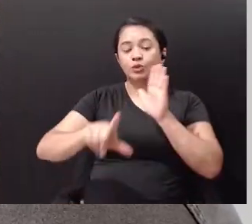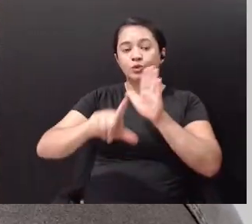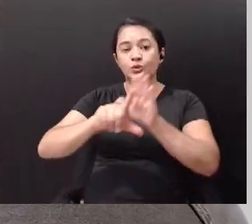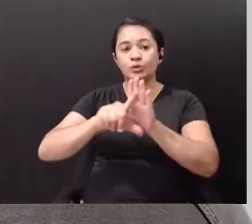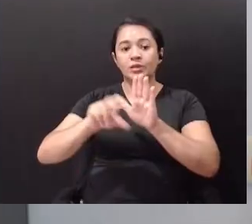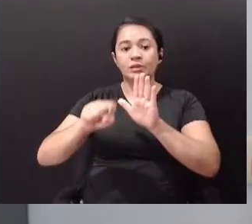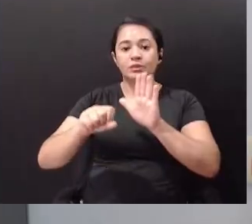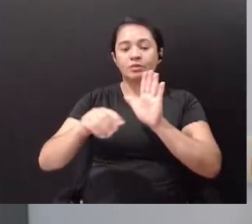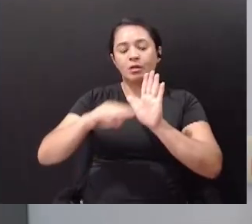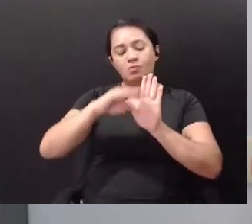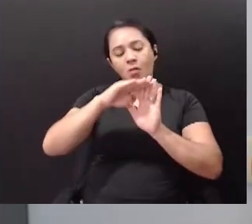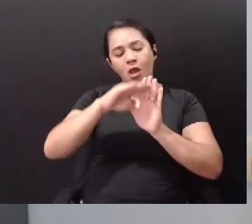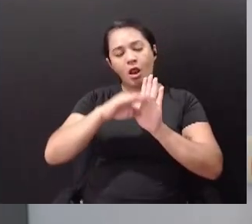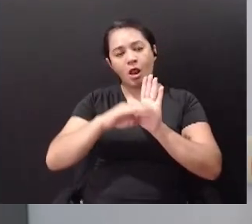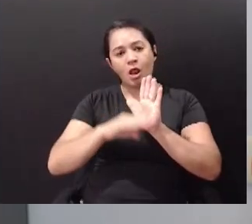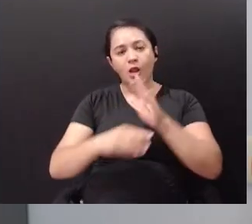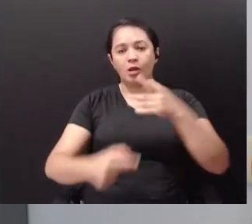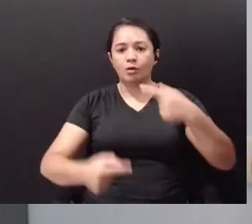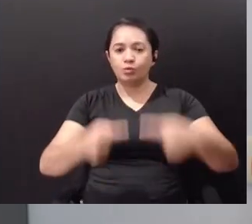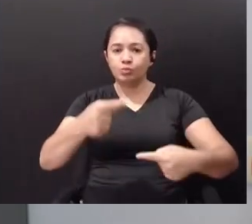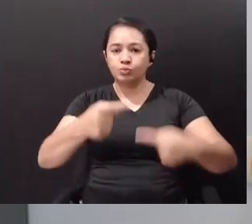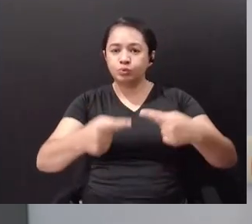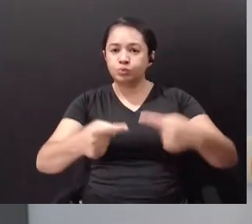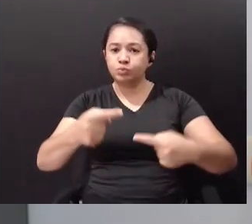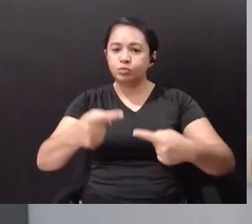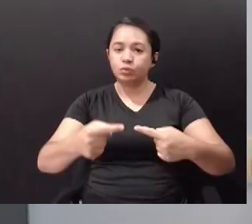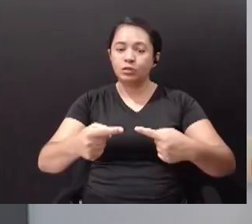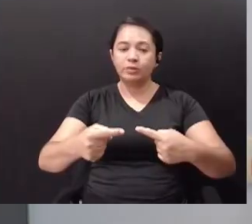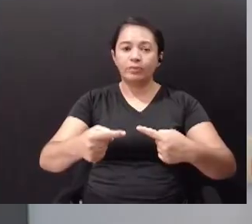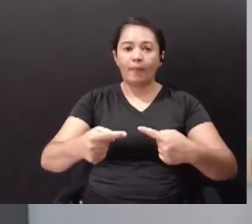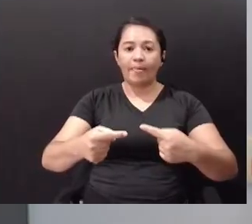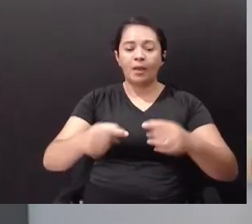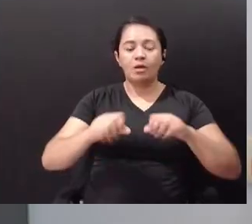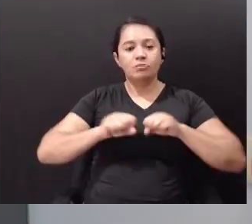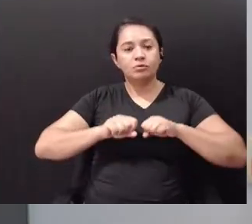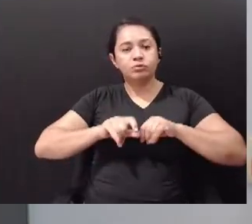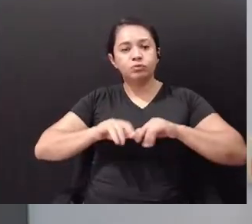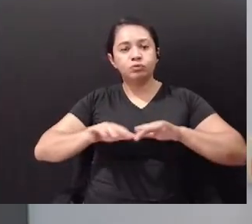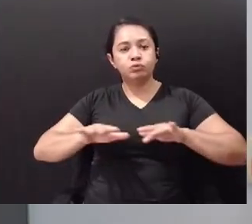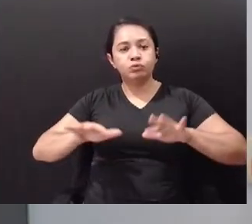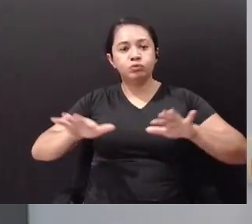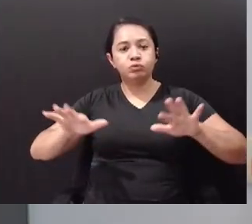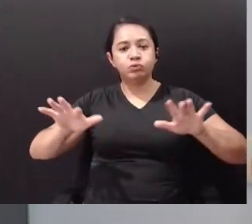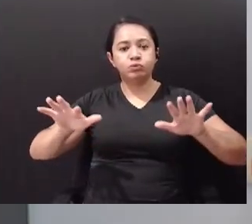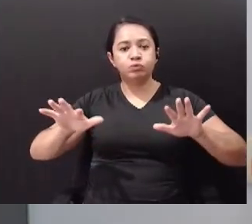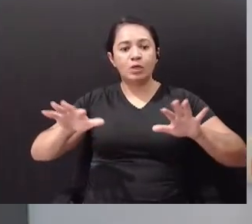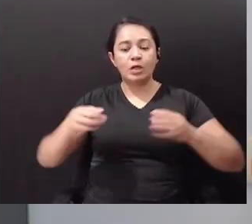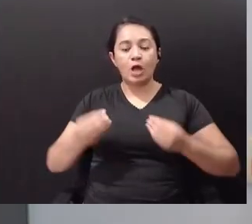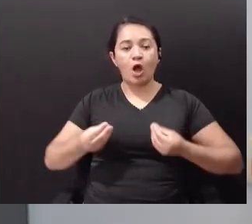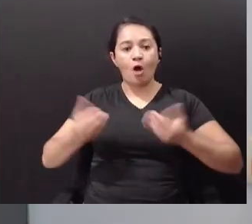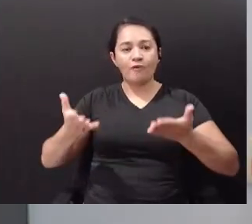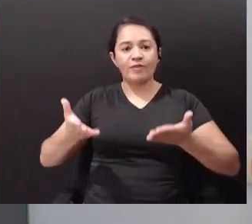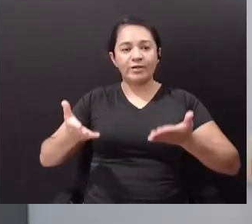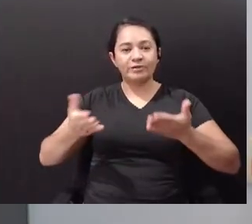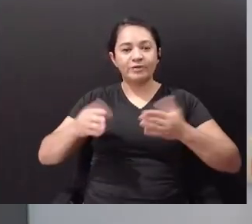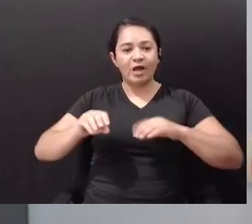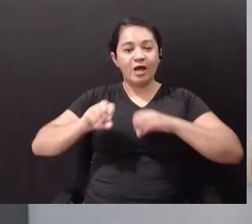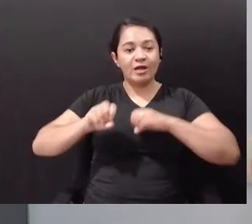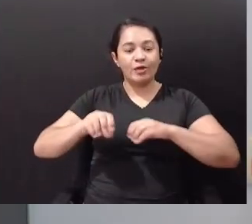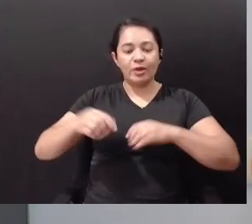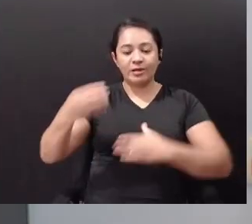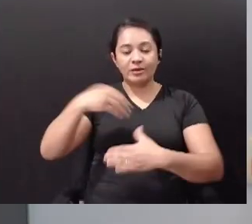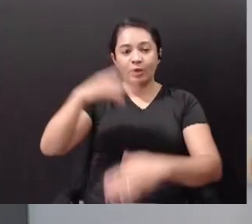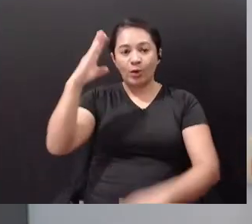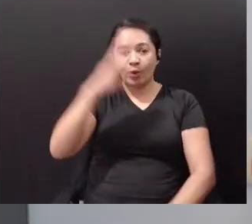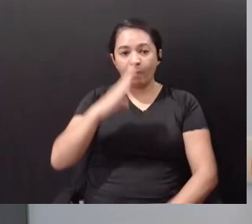em relação à expansão da oferta de educação no Brasil. Só que ainda